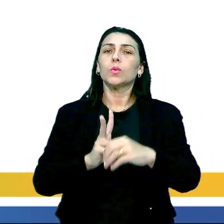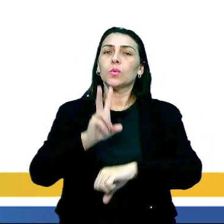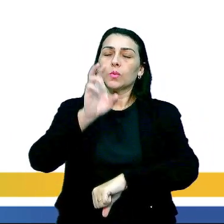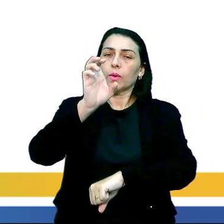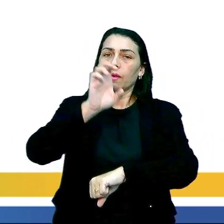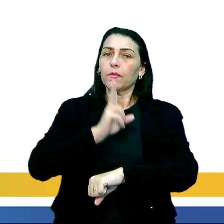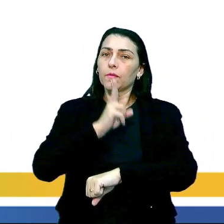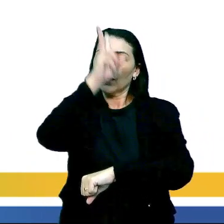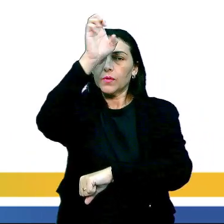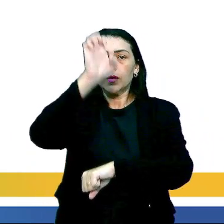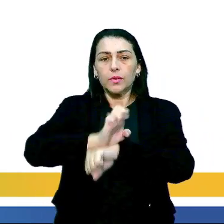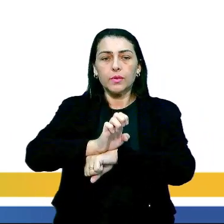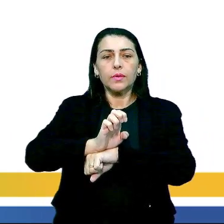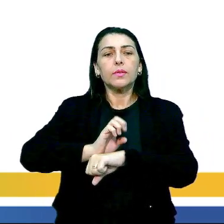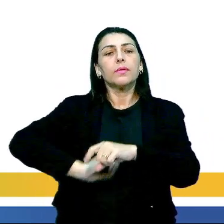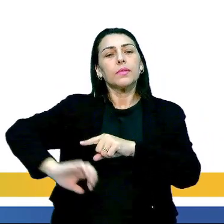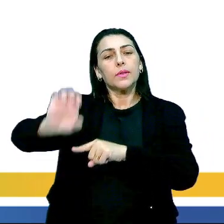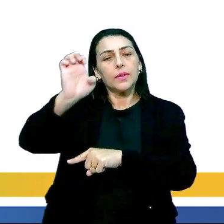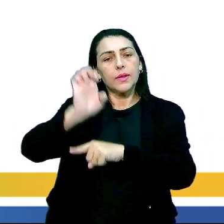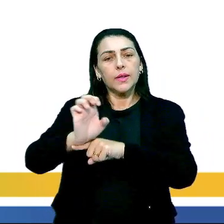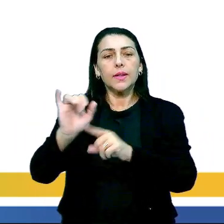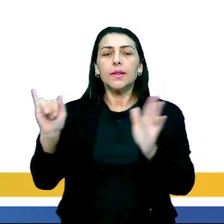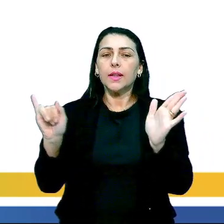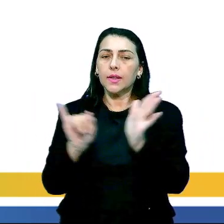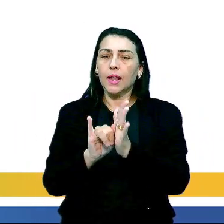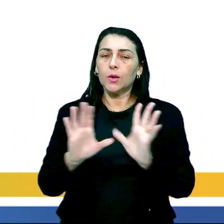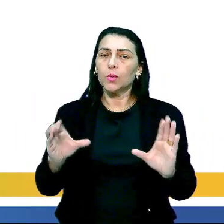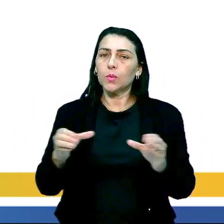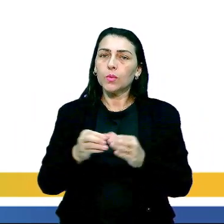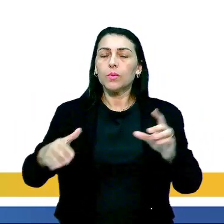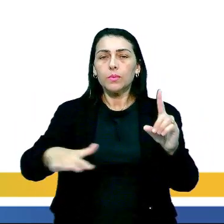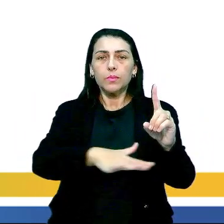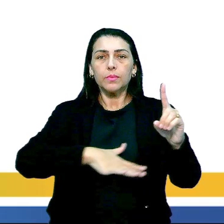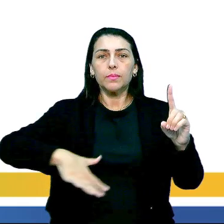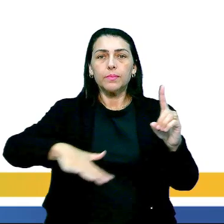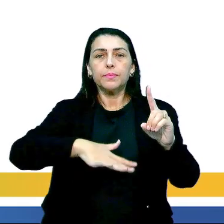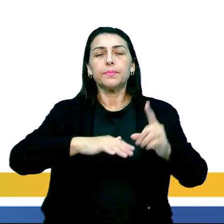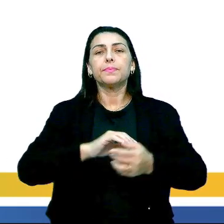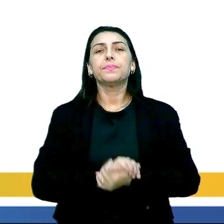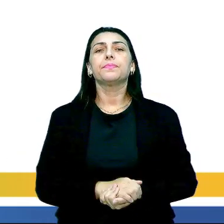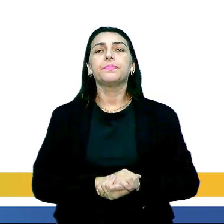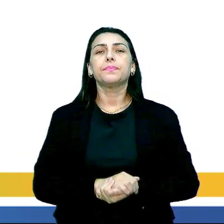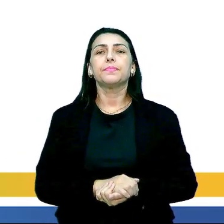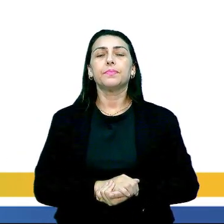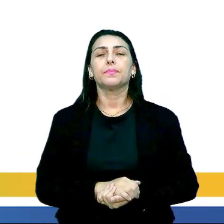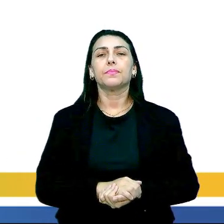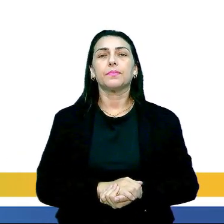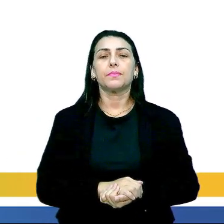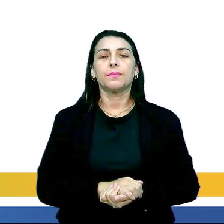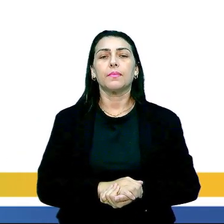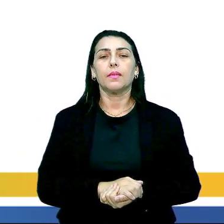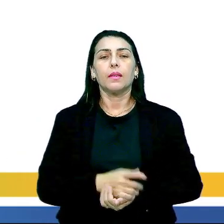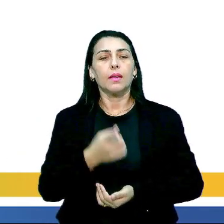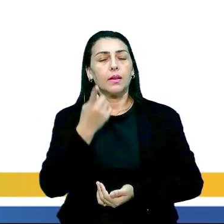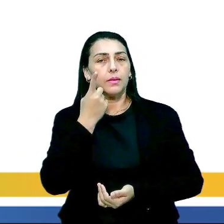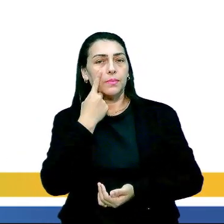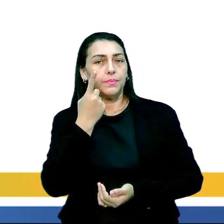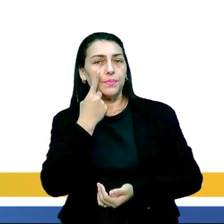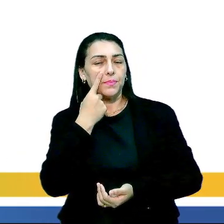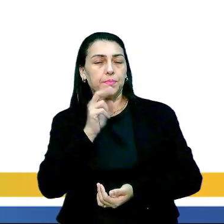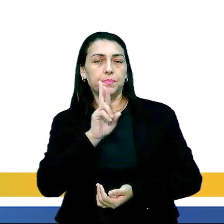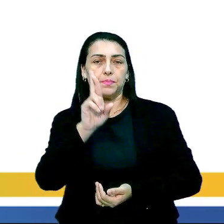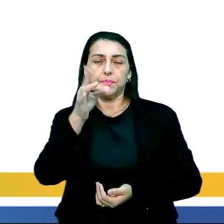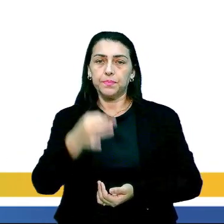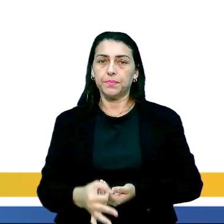poder estatal. E letra E, identidade dos grupos sociais. Vamos observar a